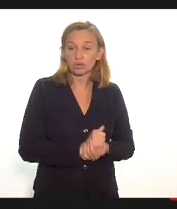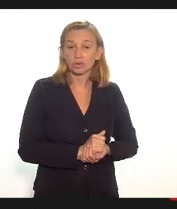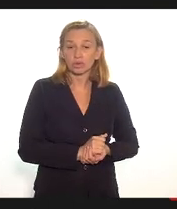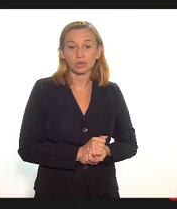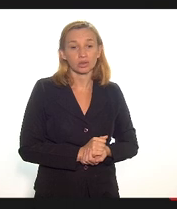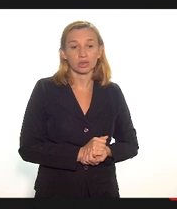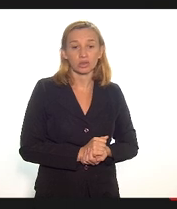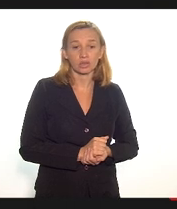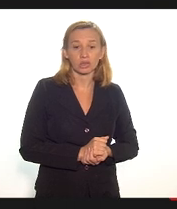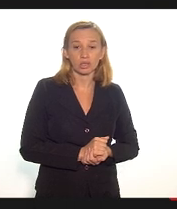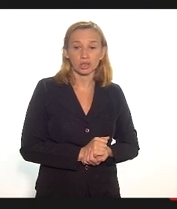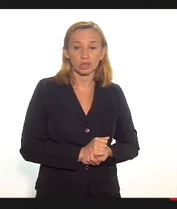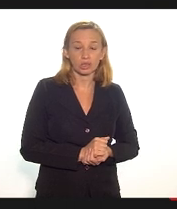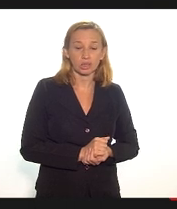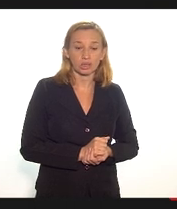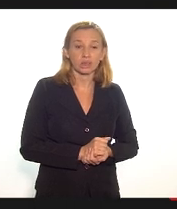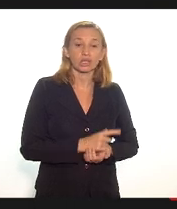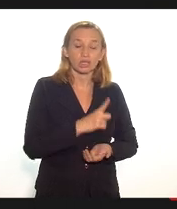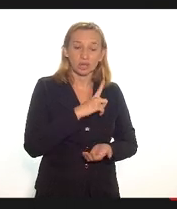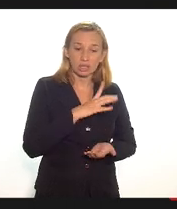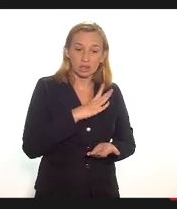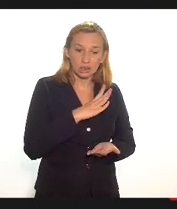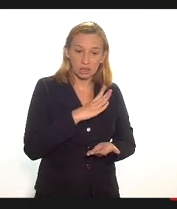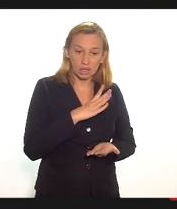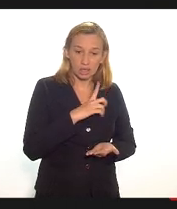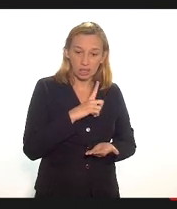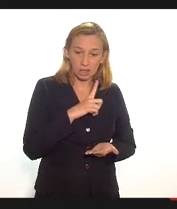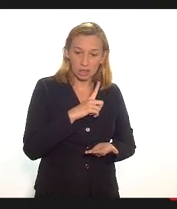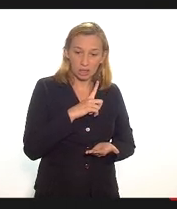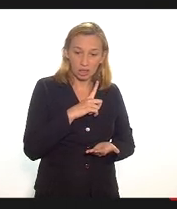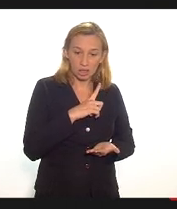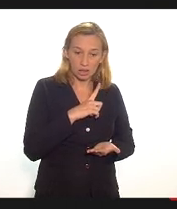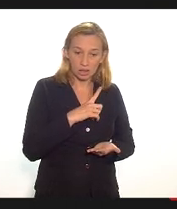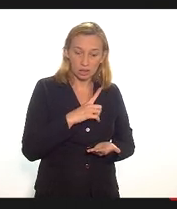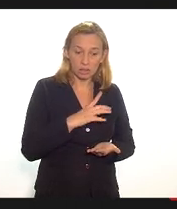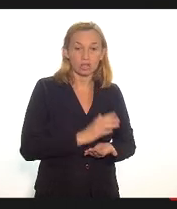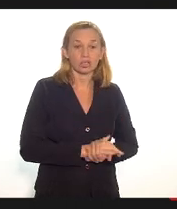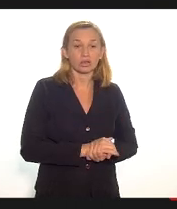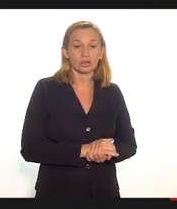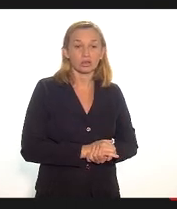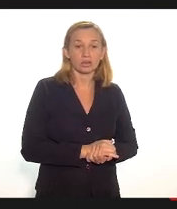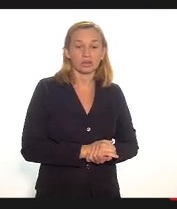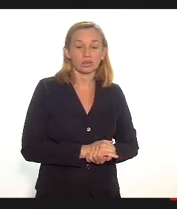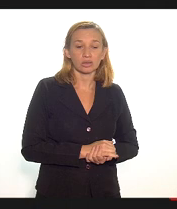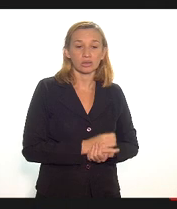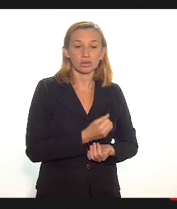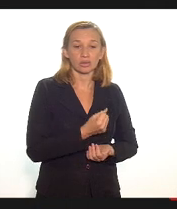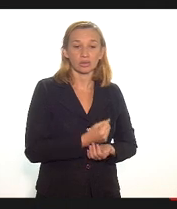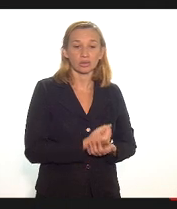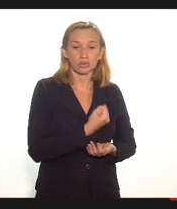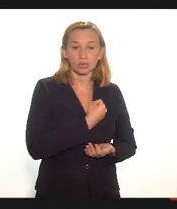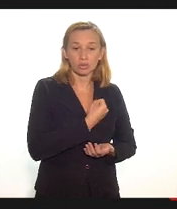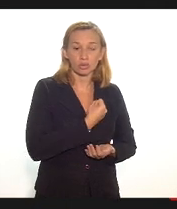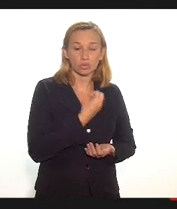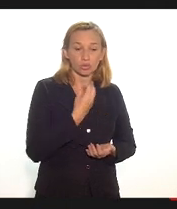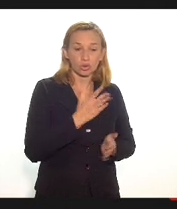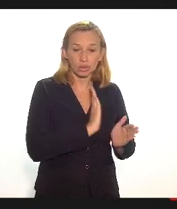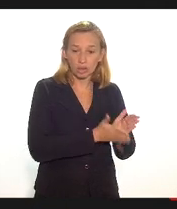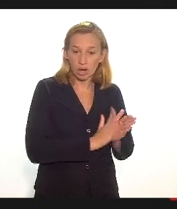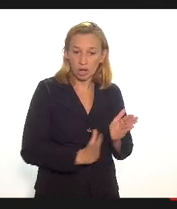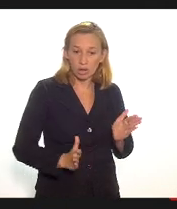adquiriu a sua parcela do excedente da cessão onerosa na ordem